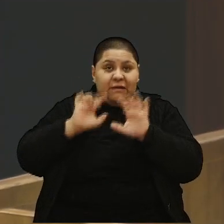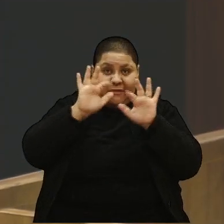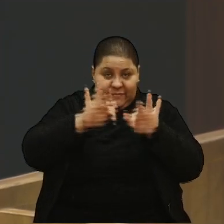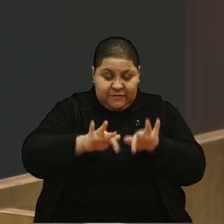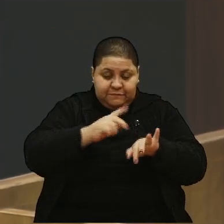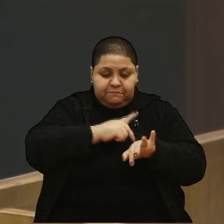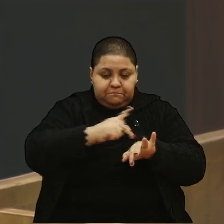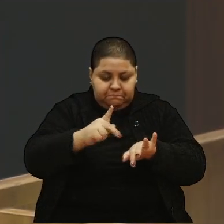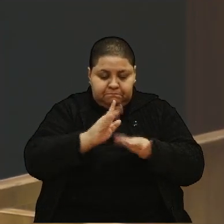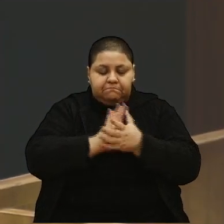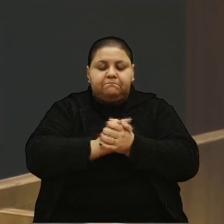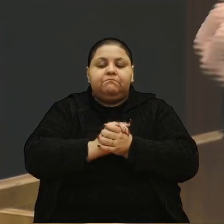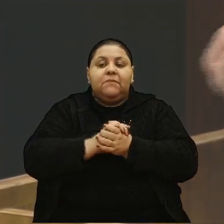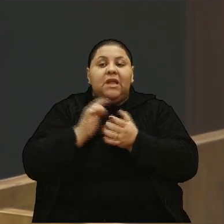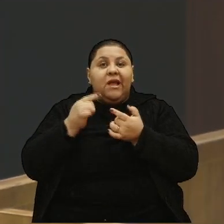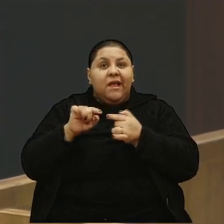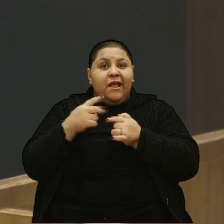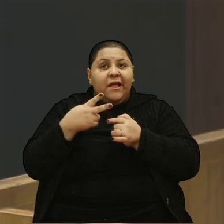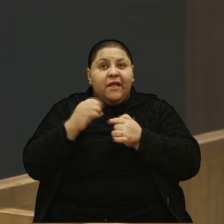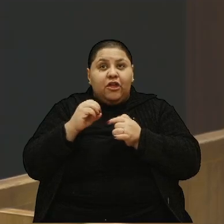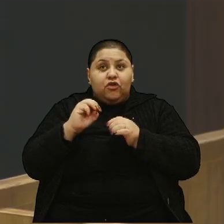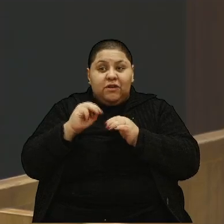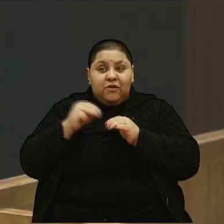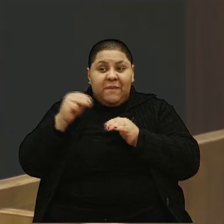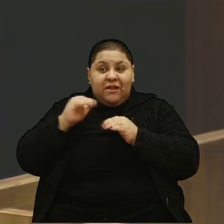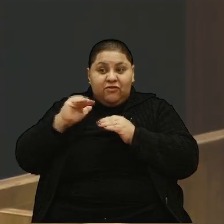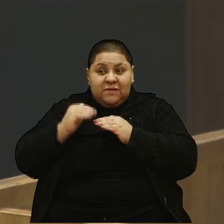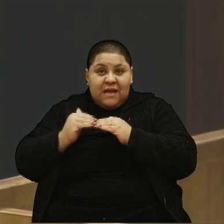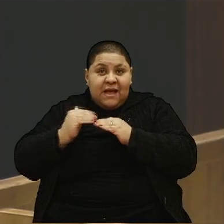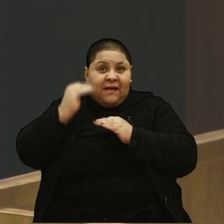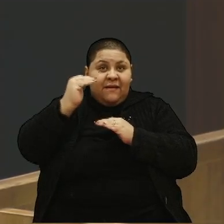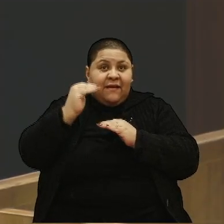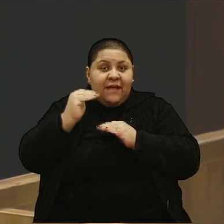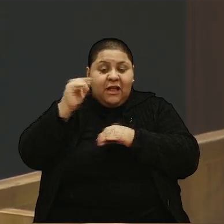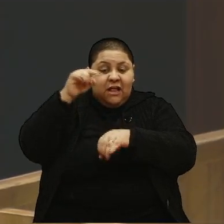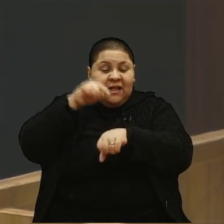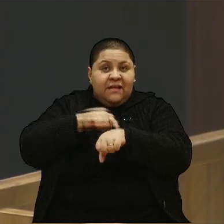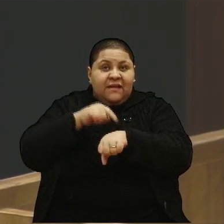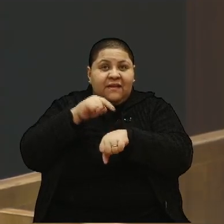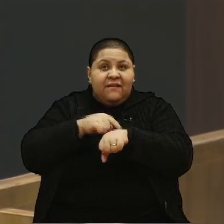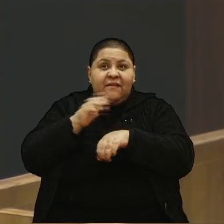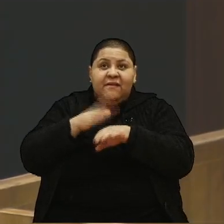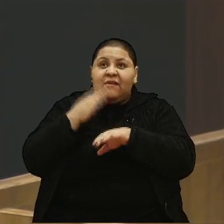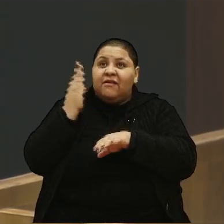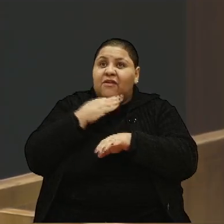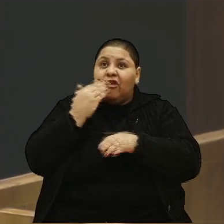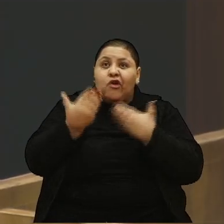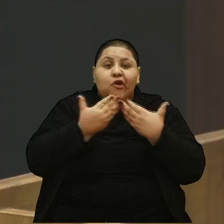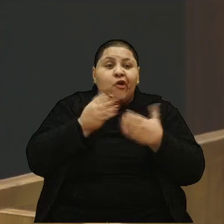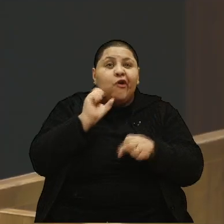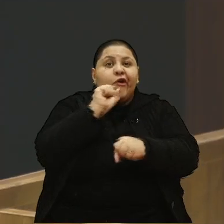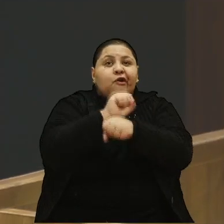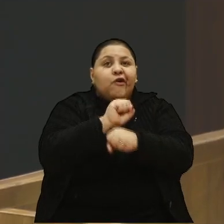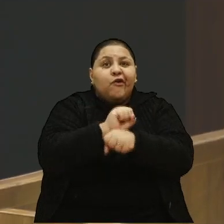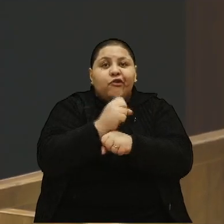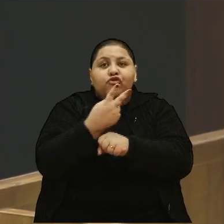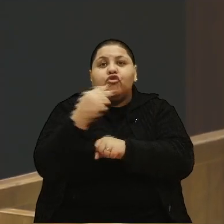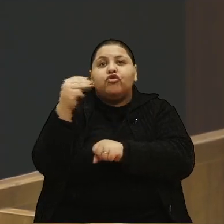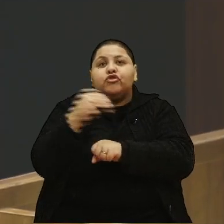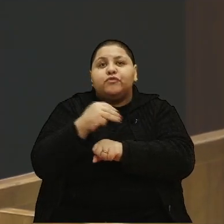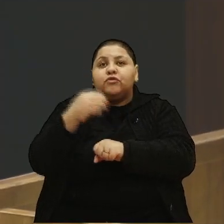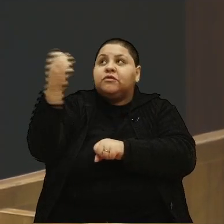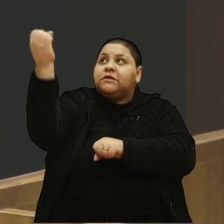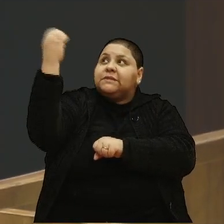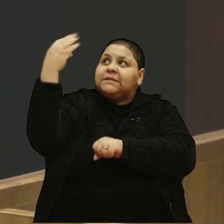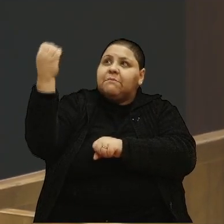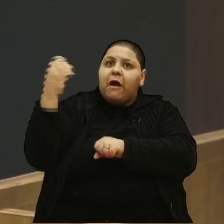senhor presidente, mas estes 200 metros a mais, em tempo, é mais rápido do que ficar aguardando 2 minutos de